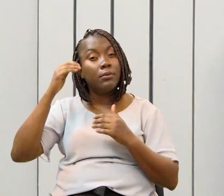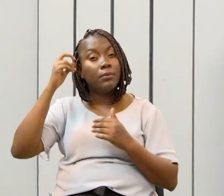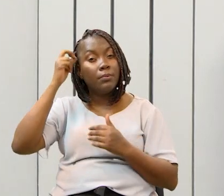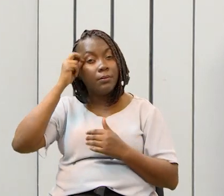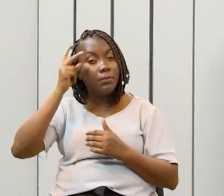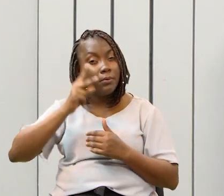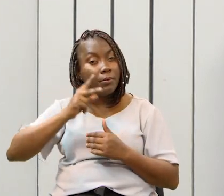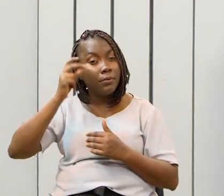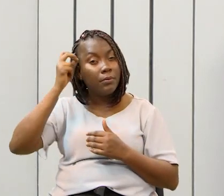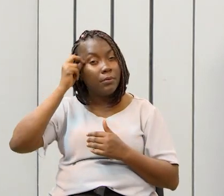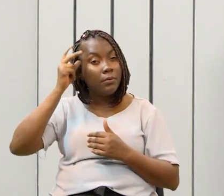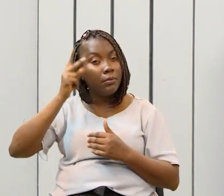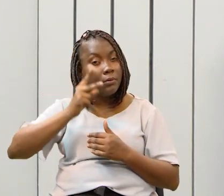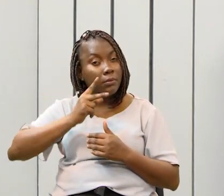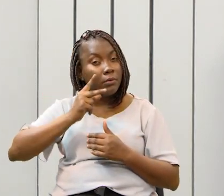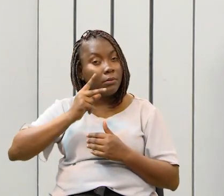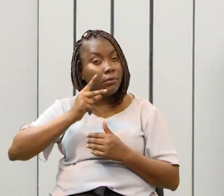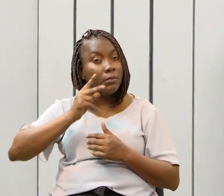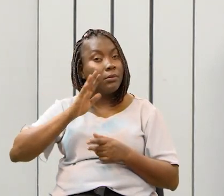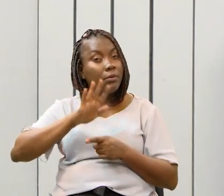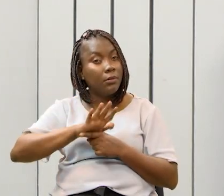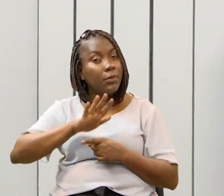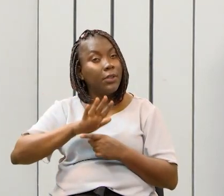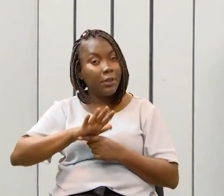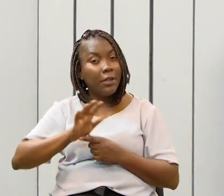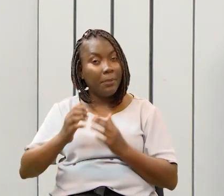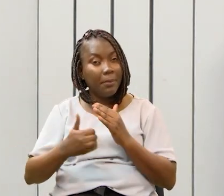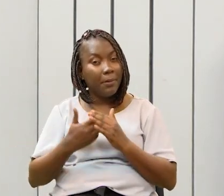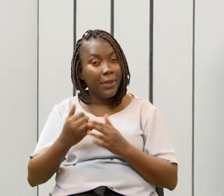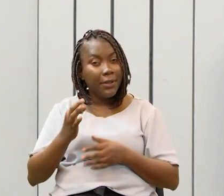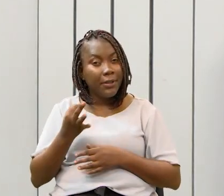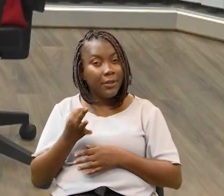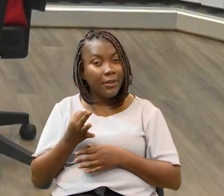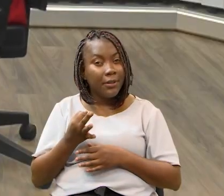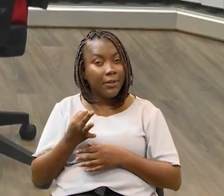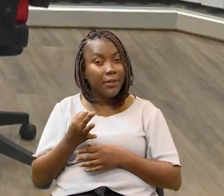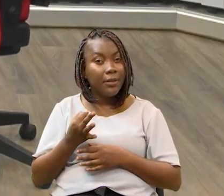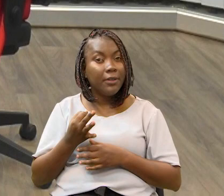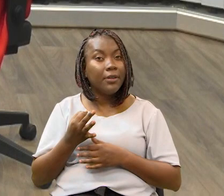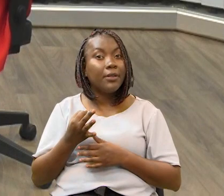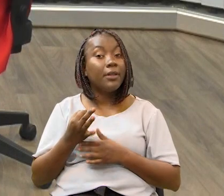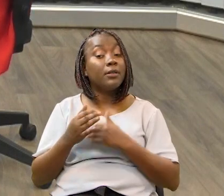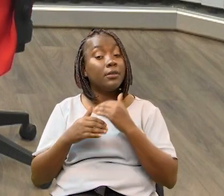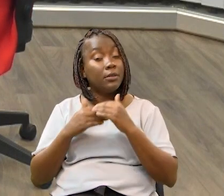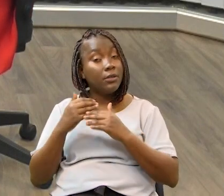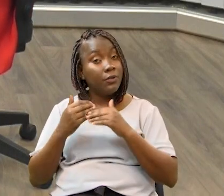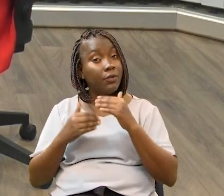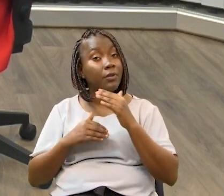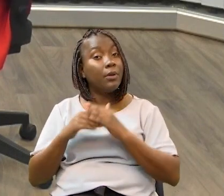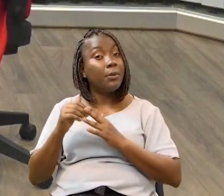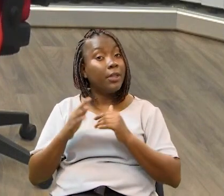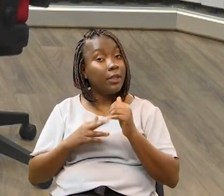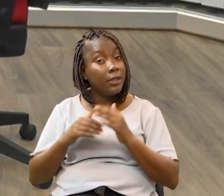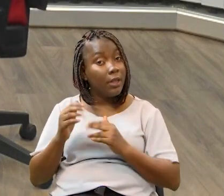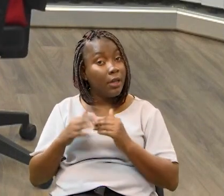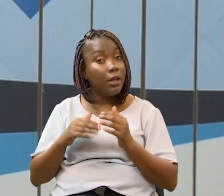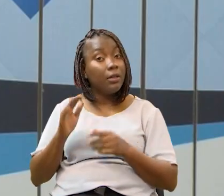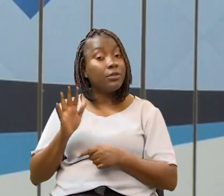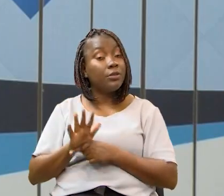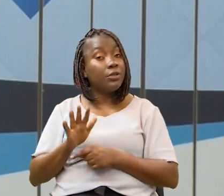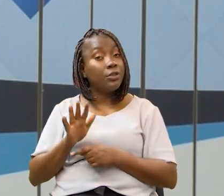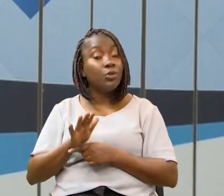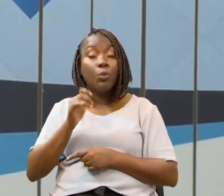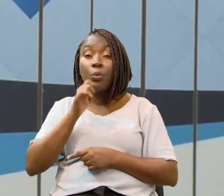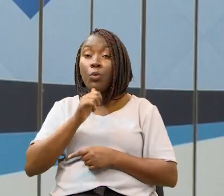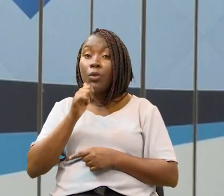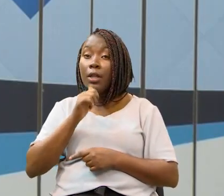expertise e algo que venha a favorecer a empresa, é isso? Isso, é exatamente isso. É desenvolver habilidades para que essa mulher